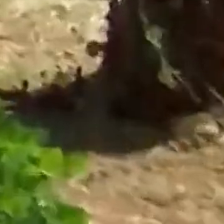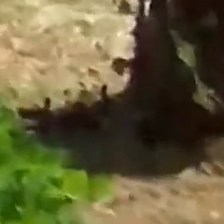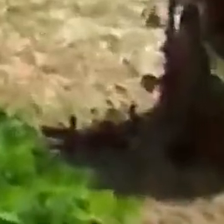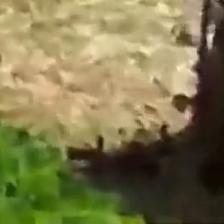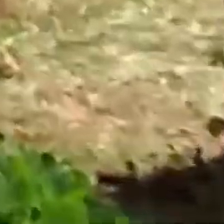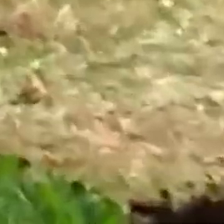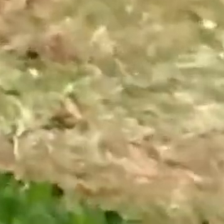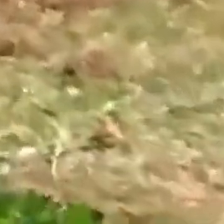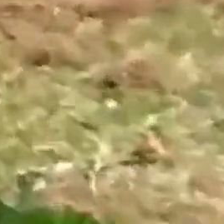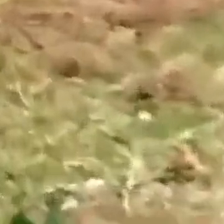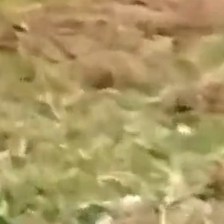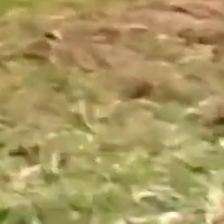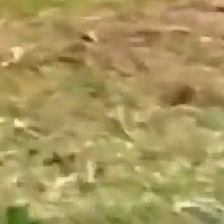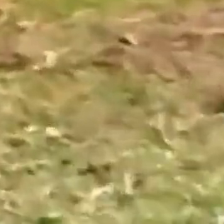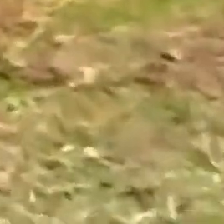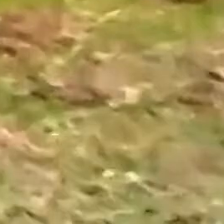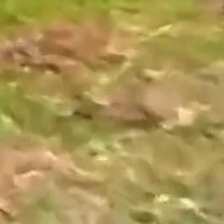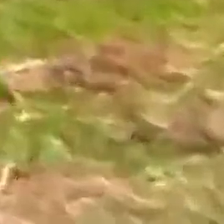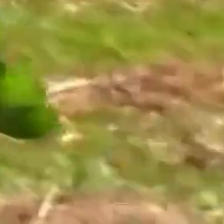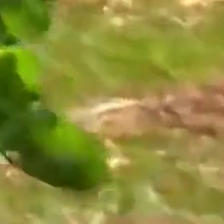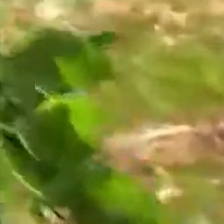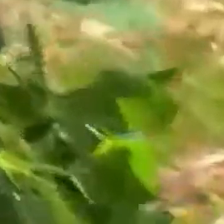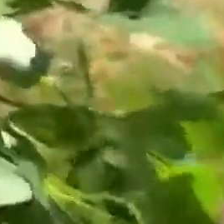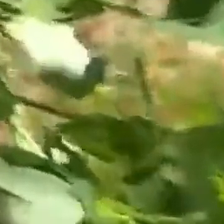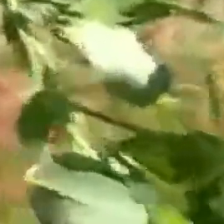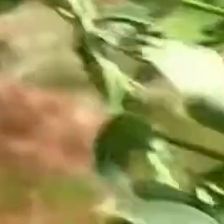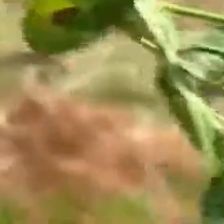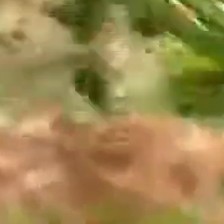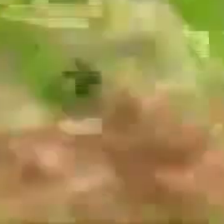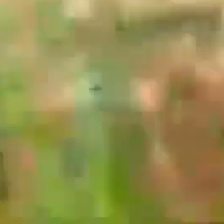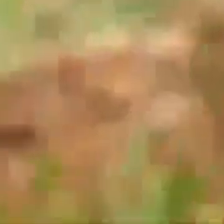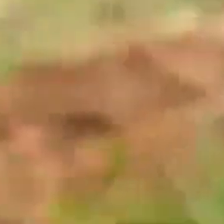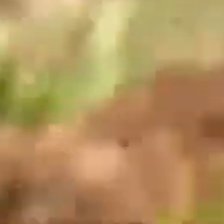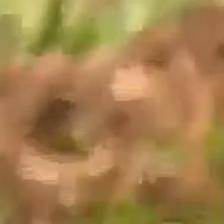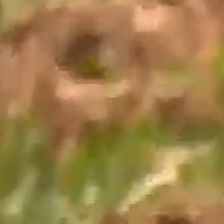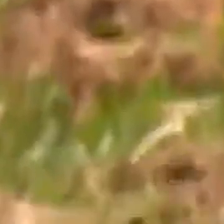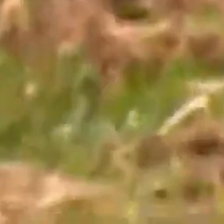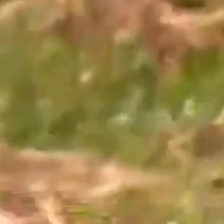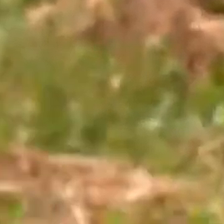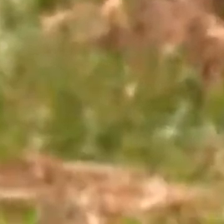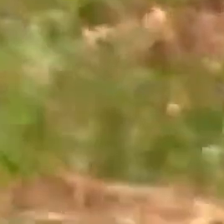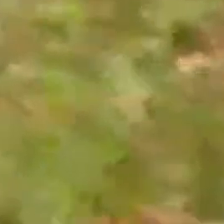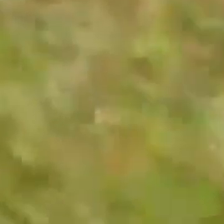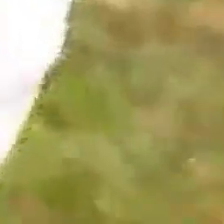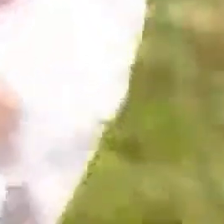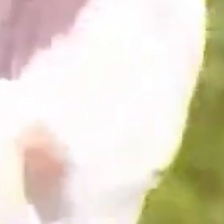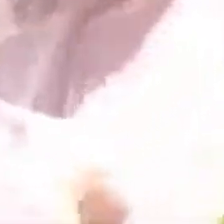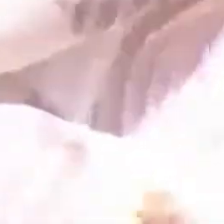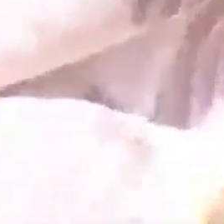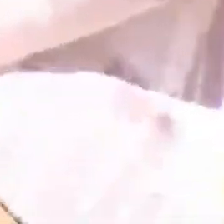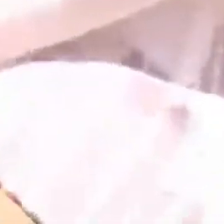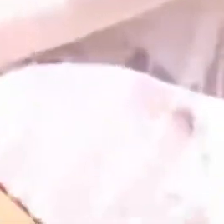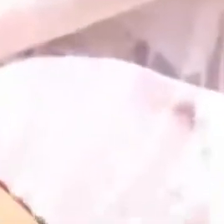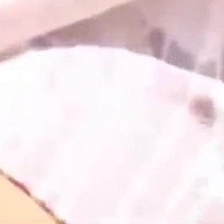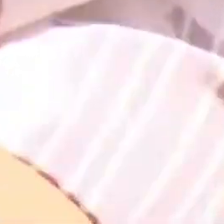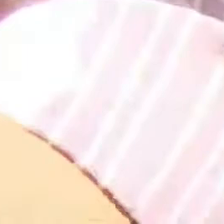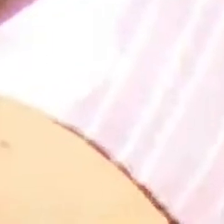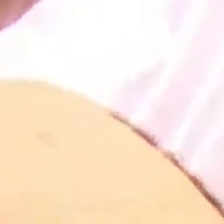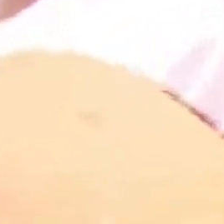o próprio amendoim. Olha aqui, olha isso. Vou mostrar um que a gente já acabou de